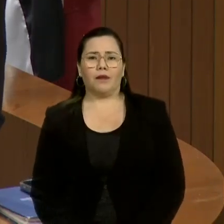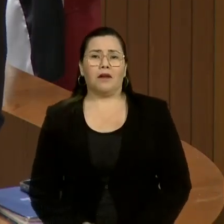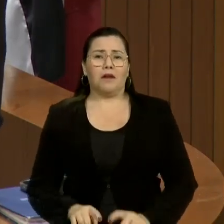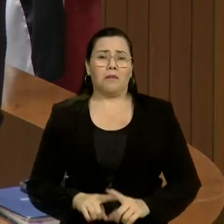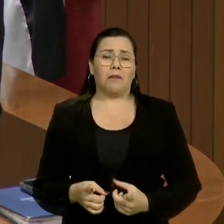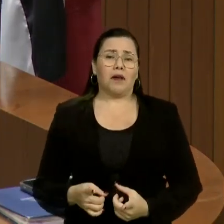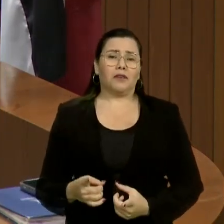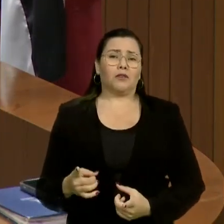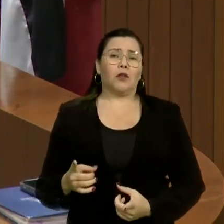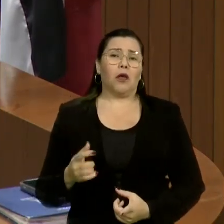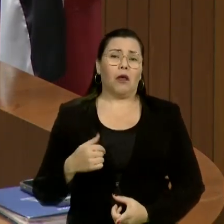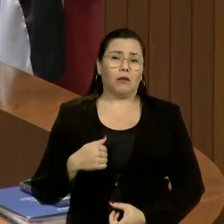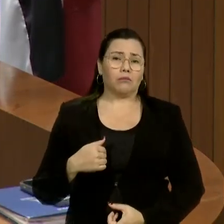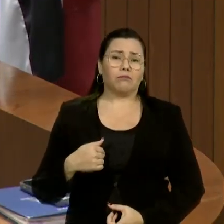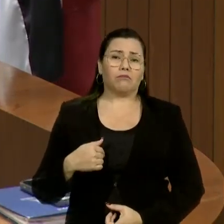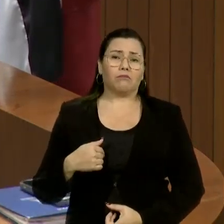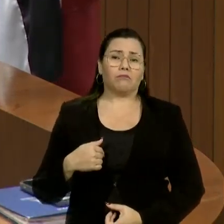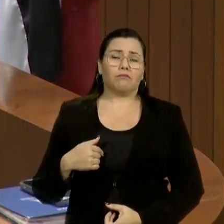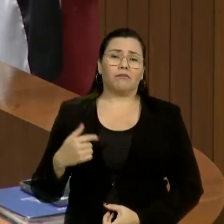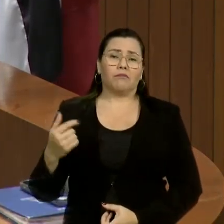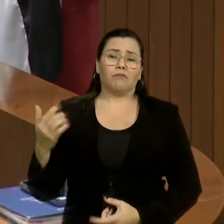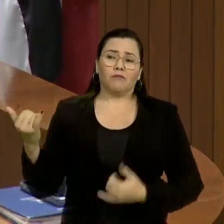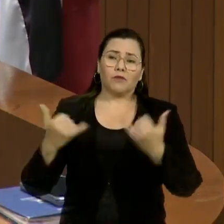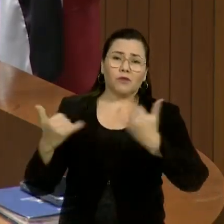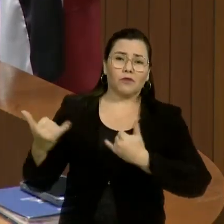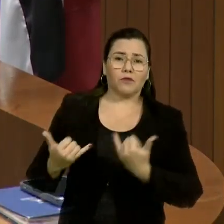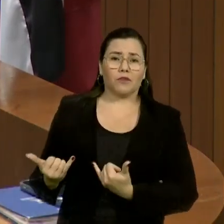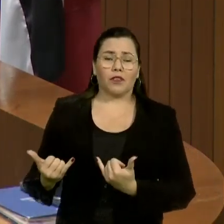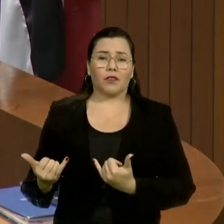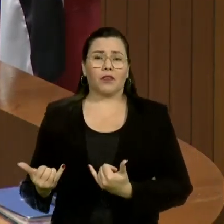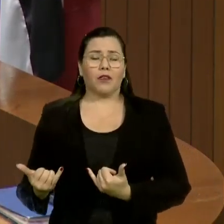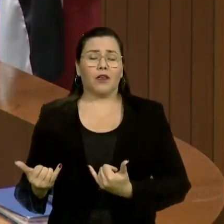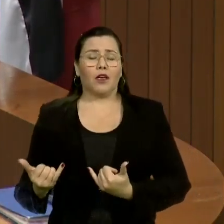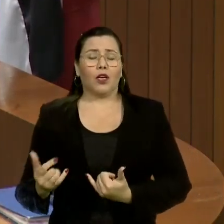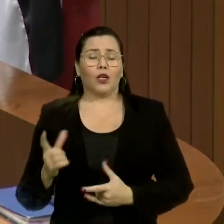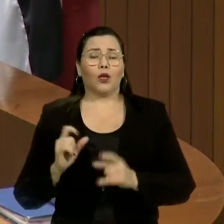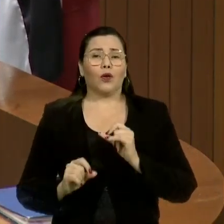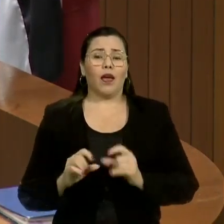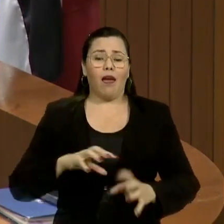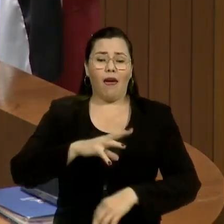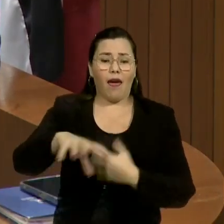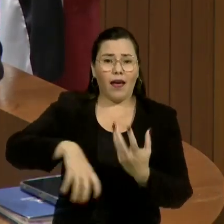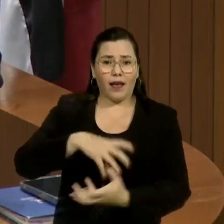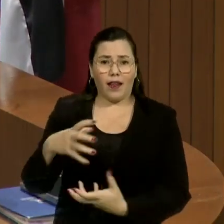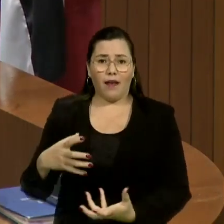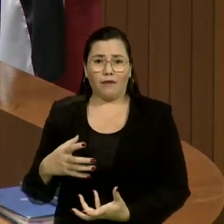do município de São Luís, que são terceirizados aí pela empresa São Luís Ambiental. Eram essas palavras, muito obrigado.